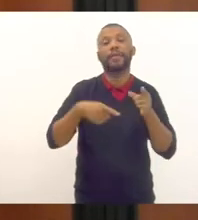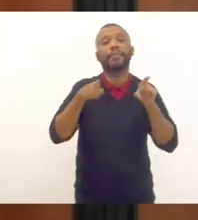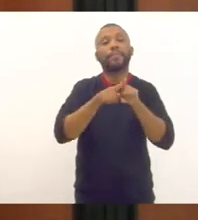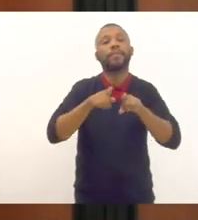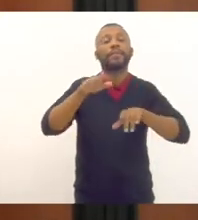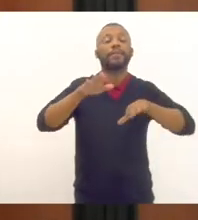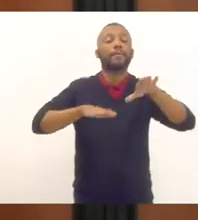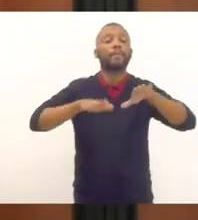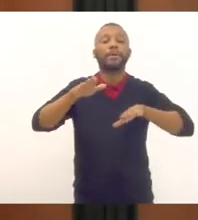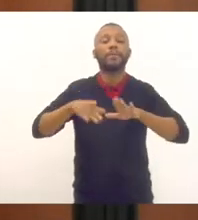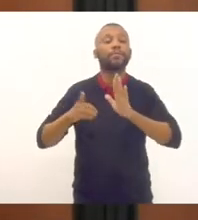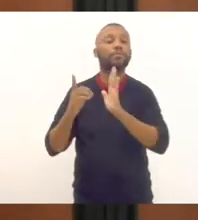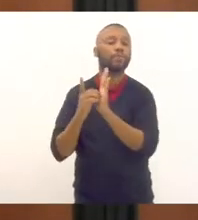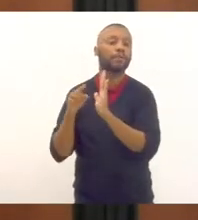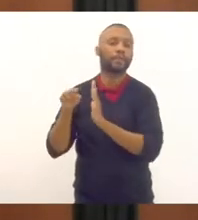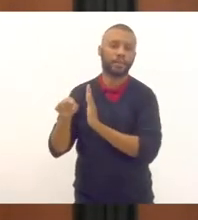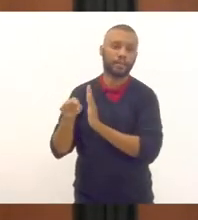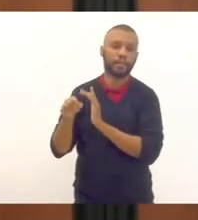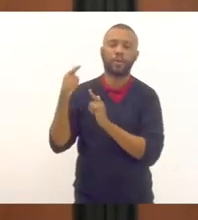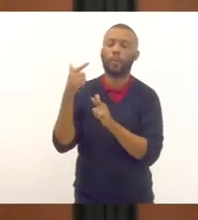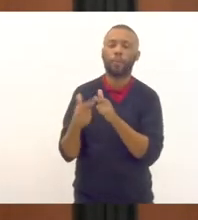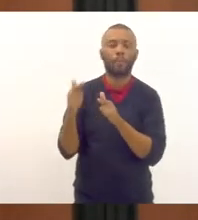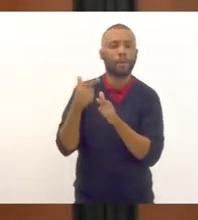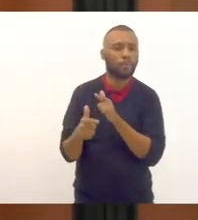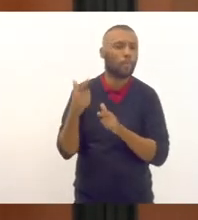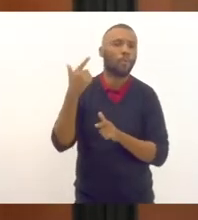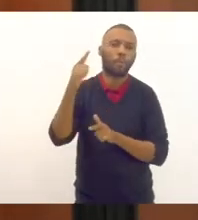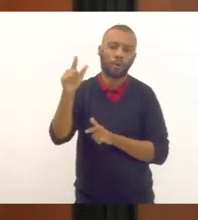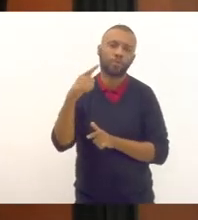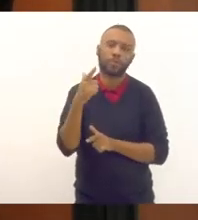dizer, é um outro problema também que a gente enfrenta.